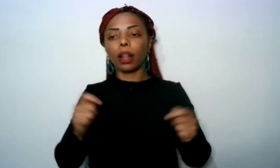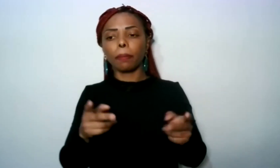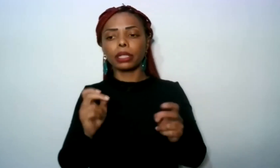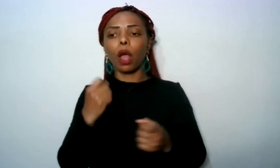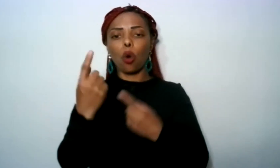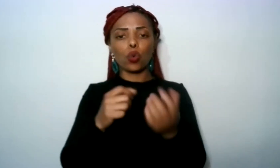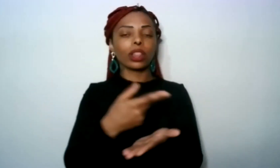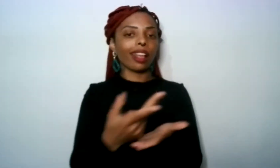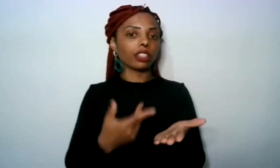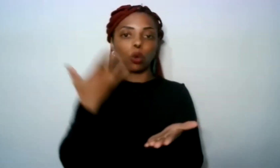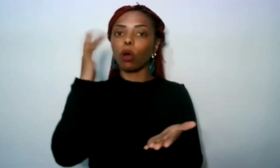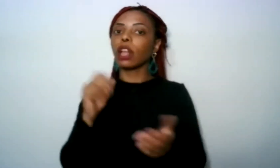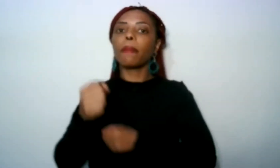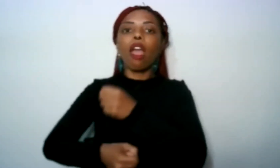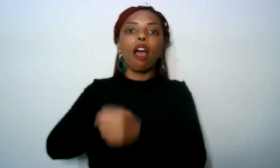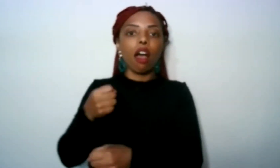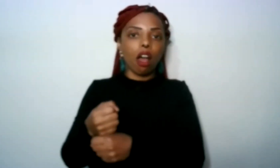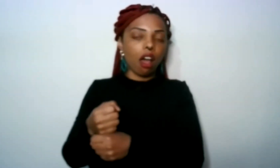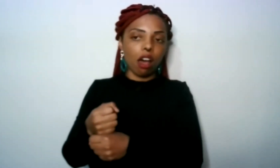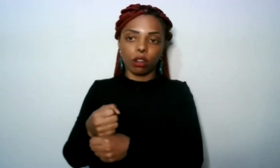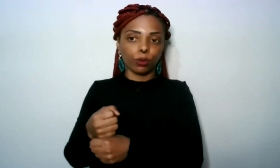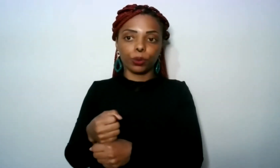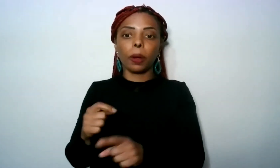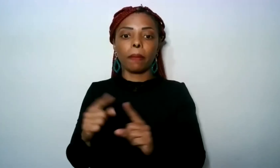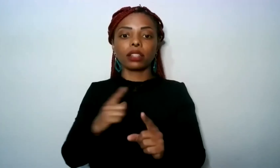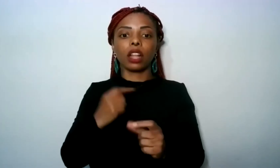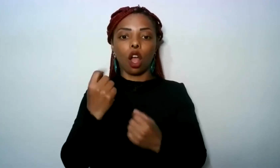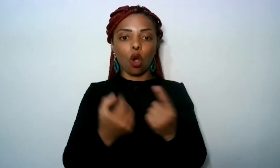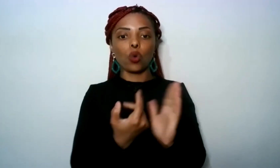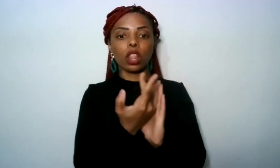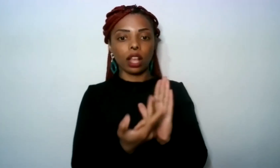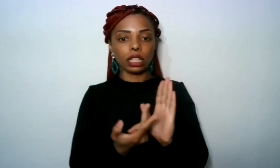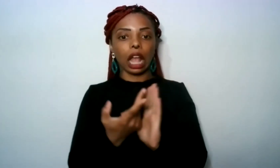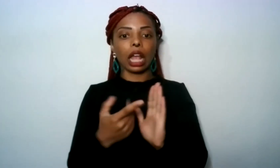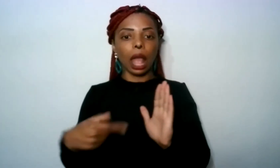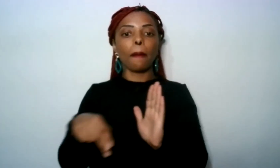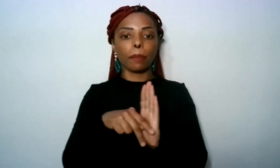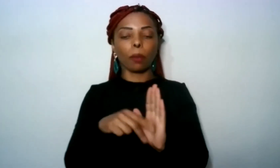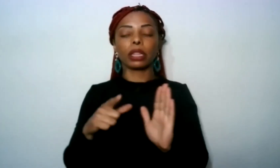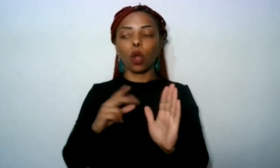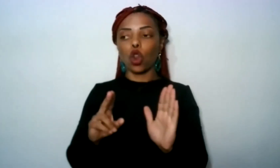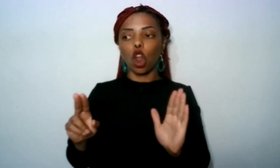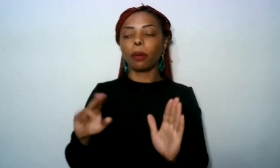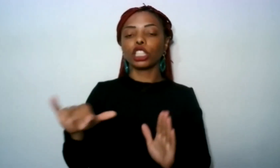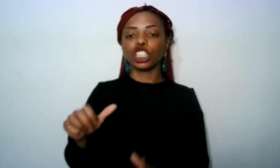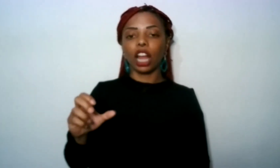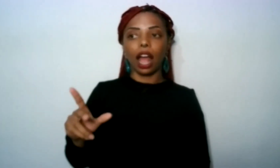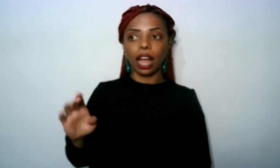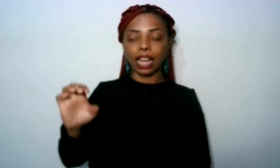sabe a data nos arquivos e tem alguns desenhos que são datados com o nome do Jacques Pilon de 1938